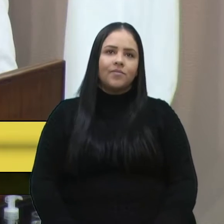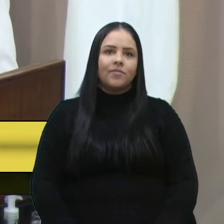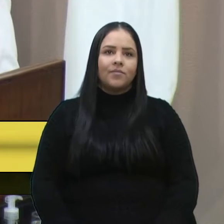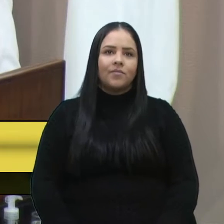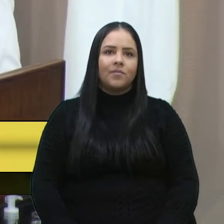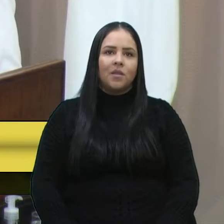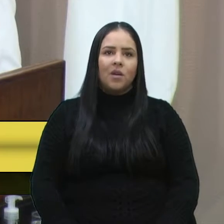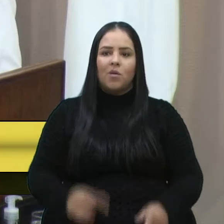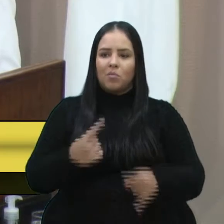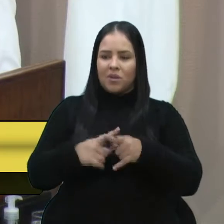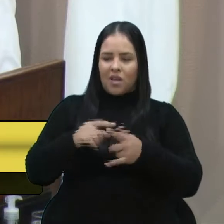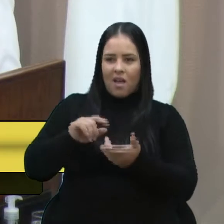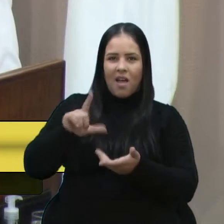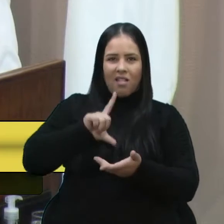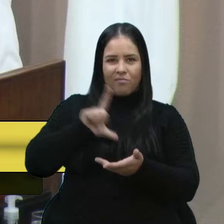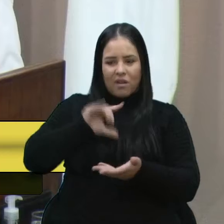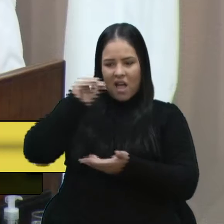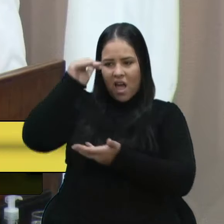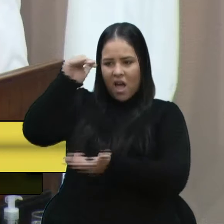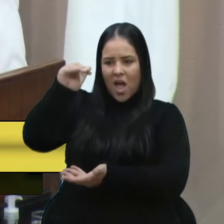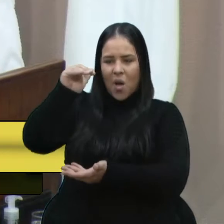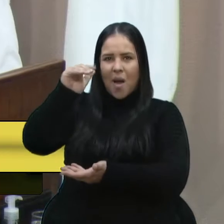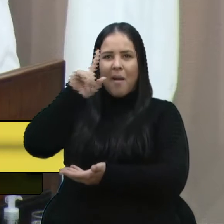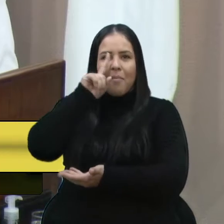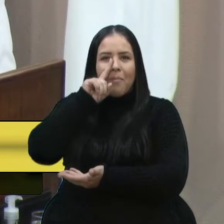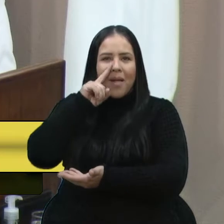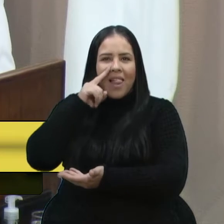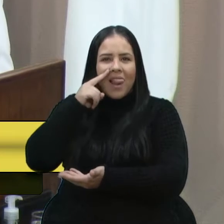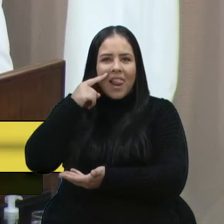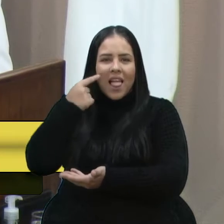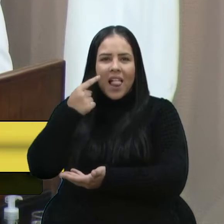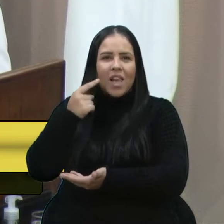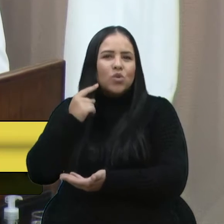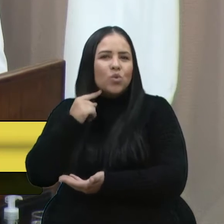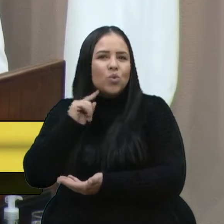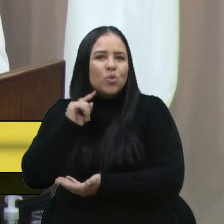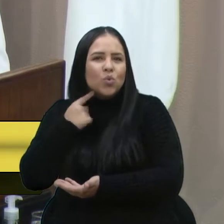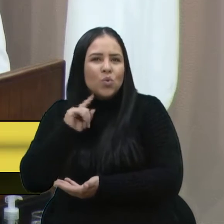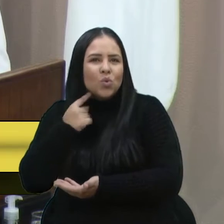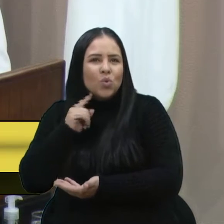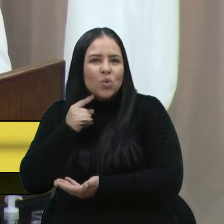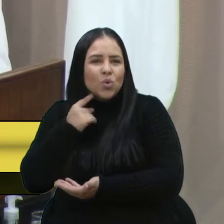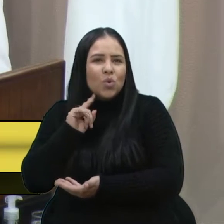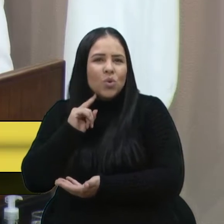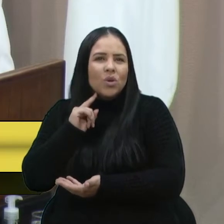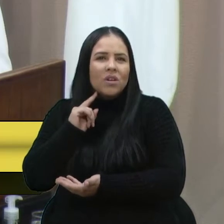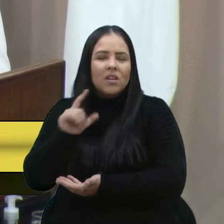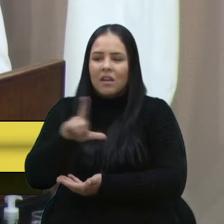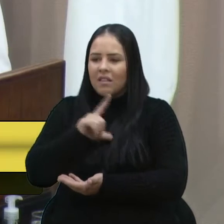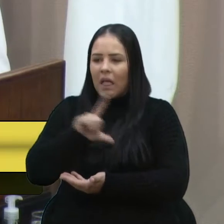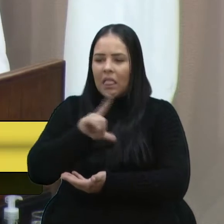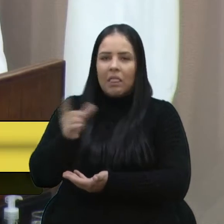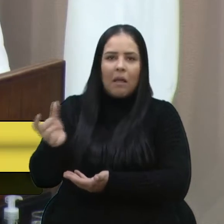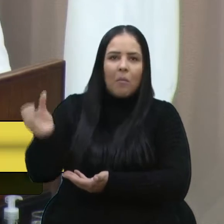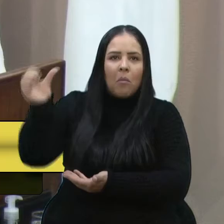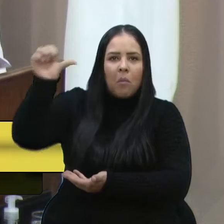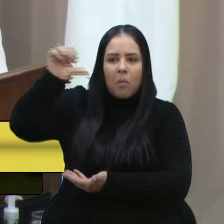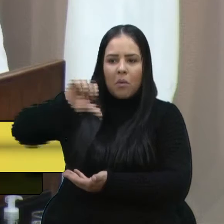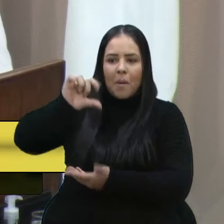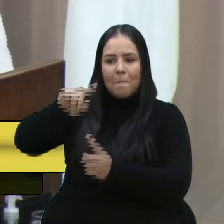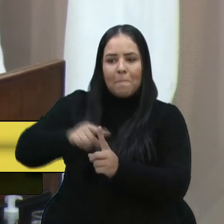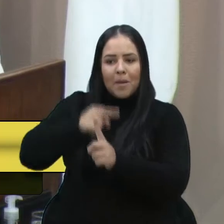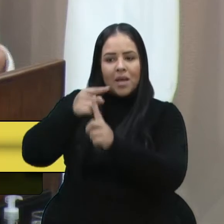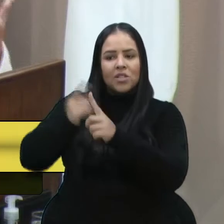completamente amarela e poluída, especialmente por manganês, né, pelo magnésio, a mais que eles têm